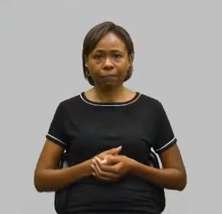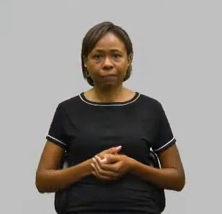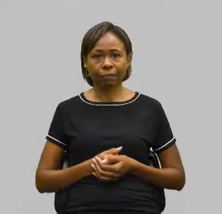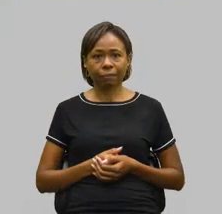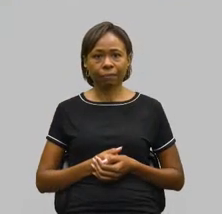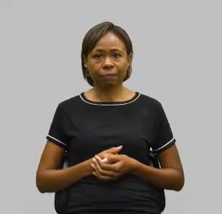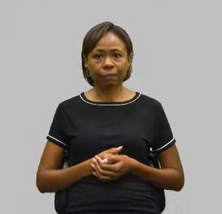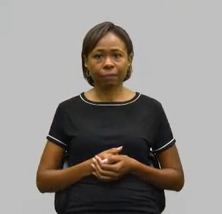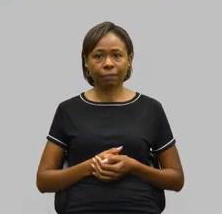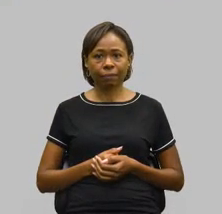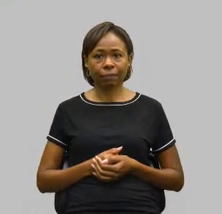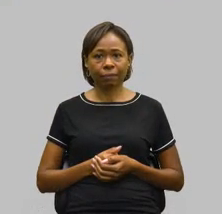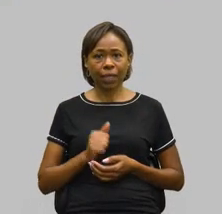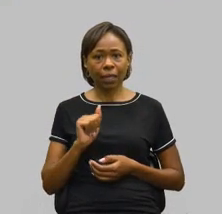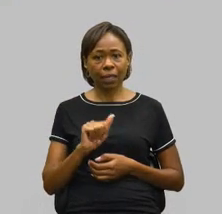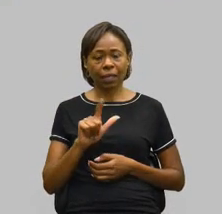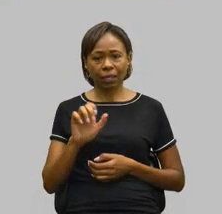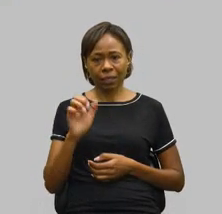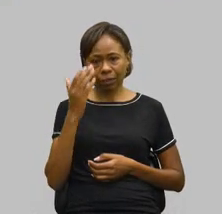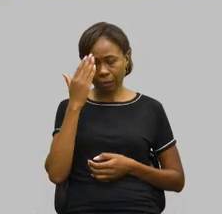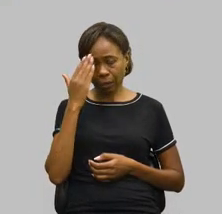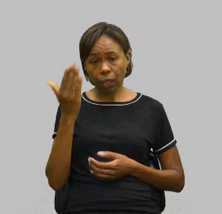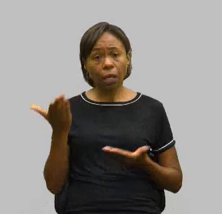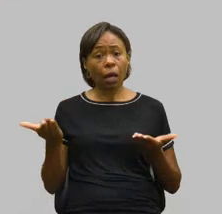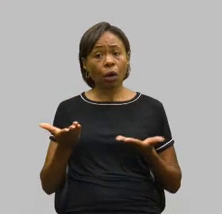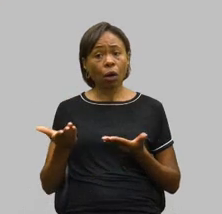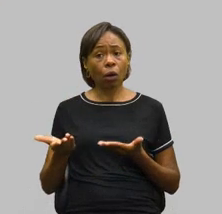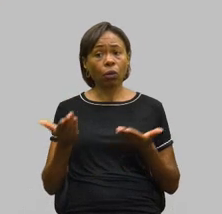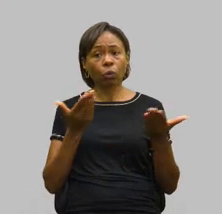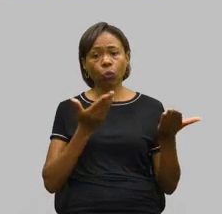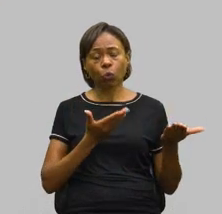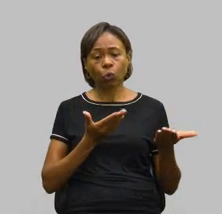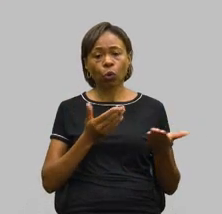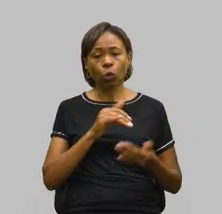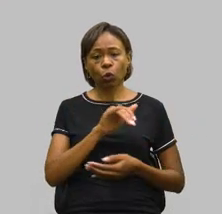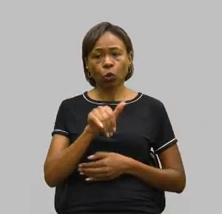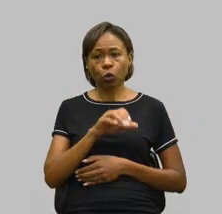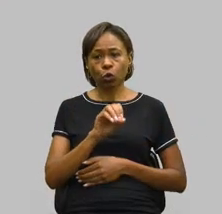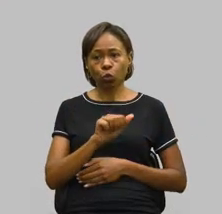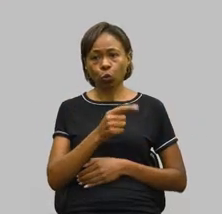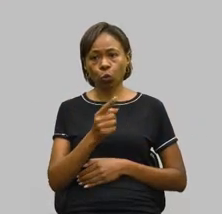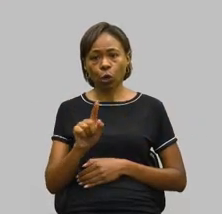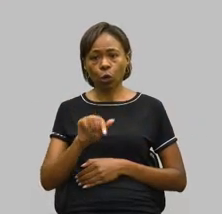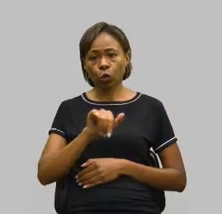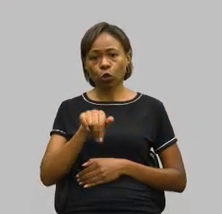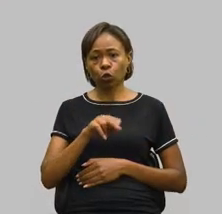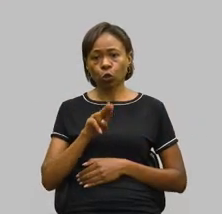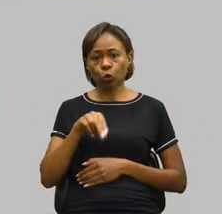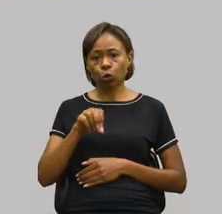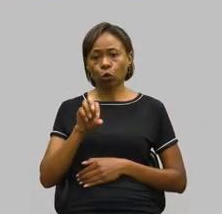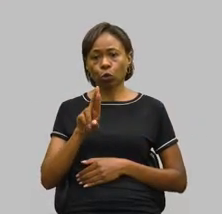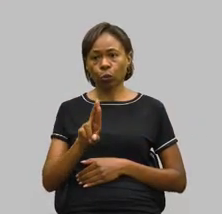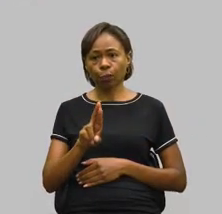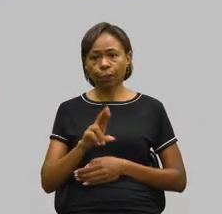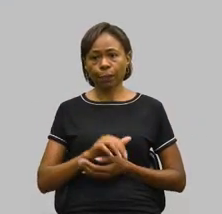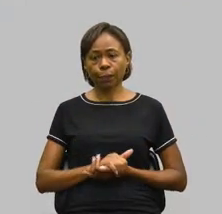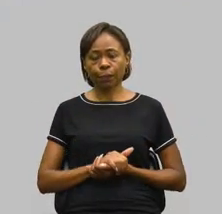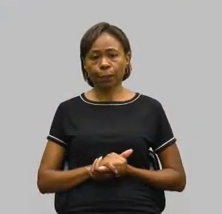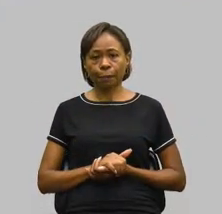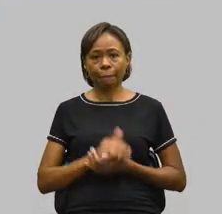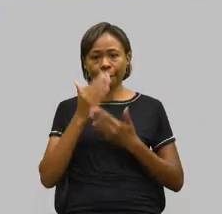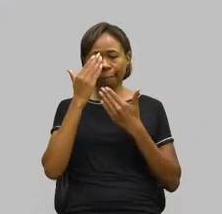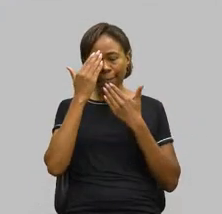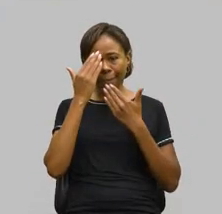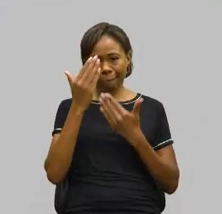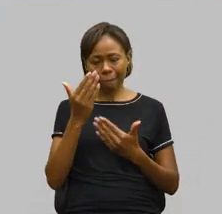deputada le passo agora a palavra para o deputado João Júnior para suas considerações Muito obrigado